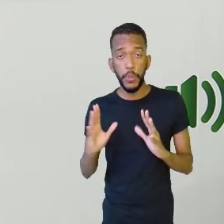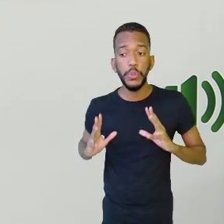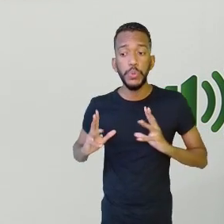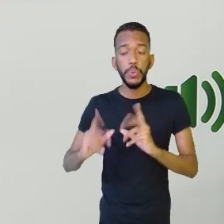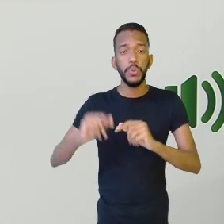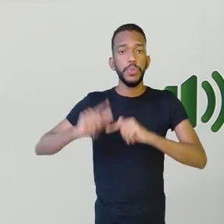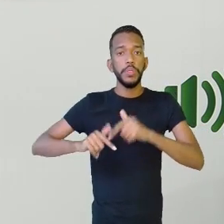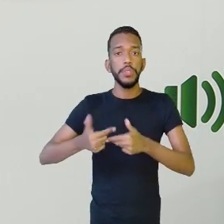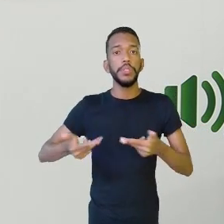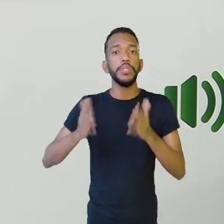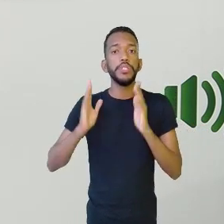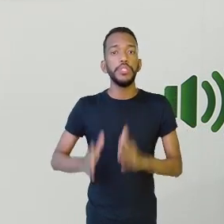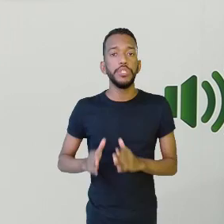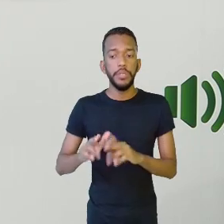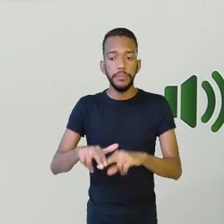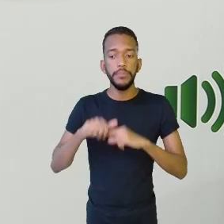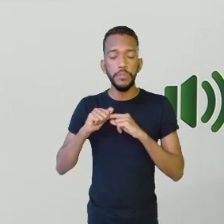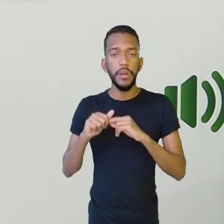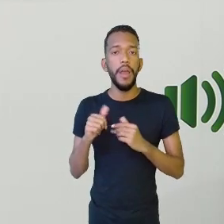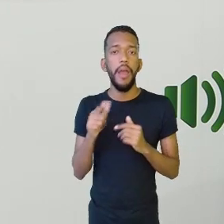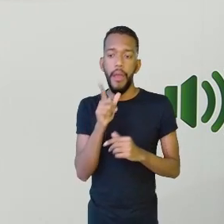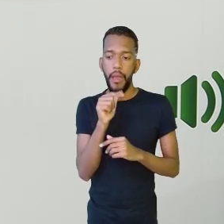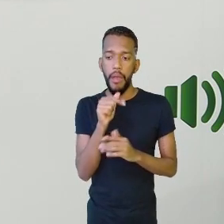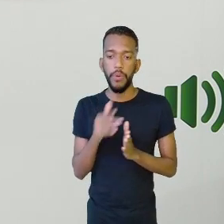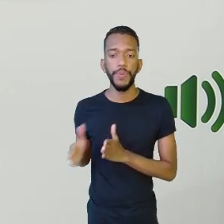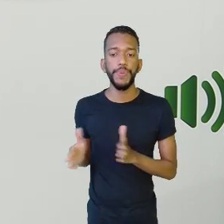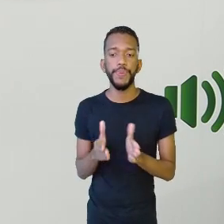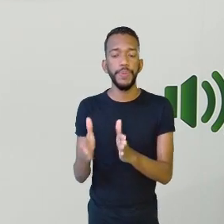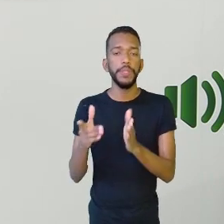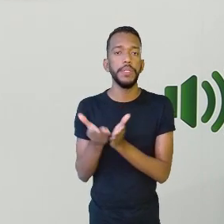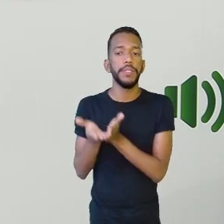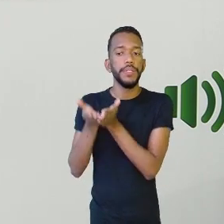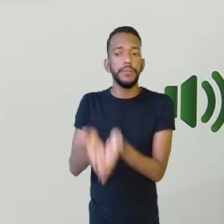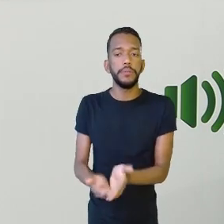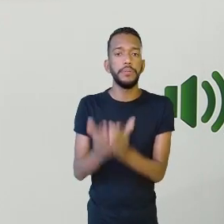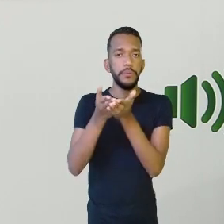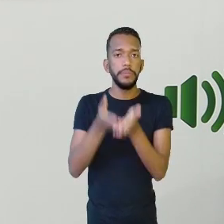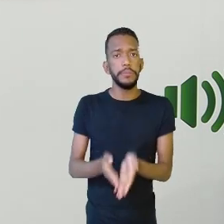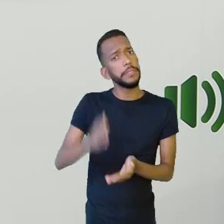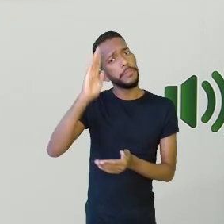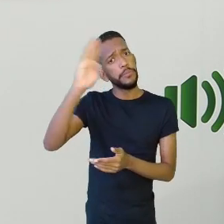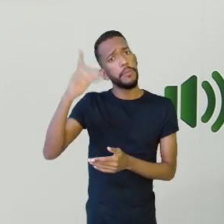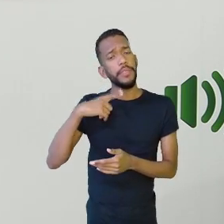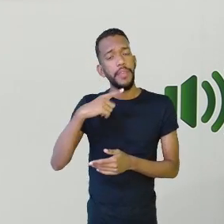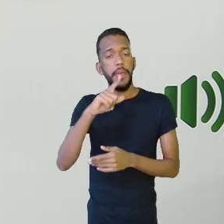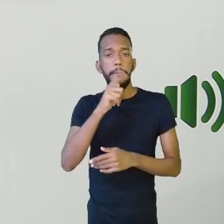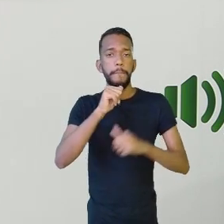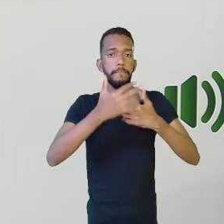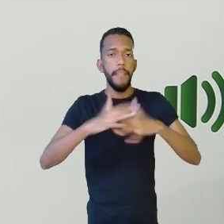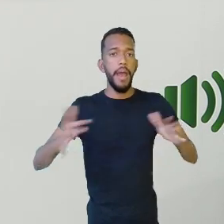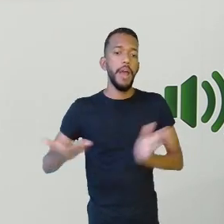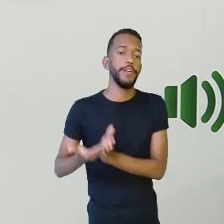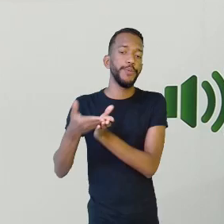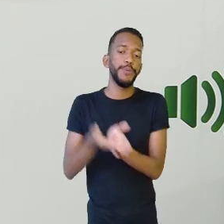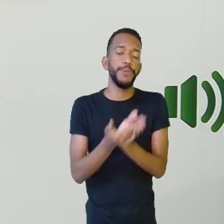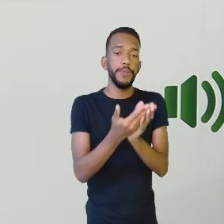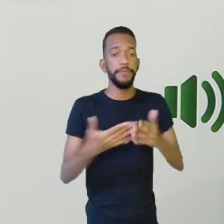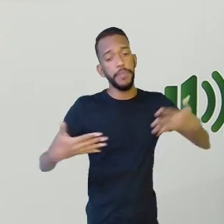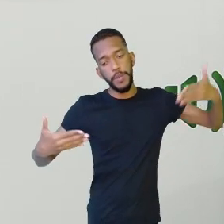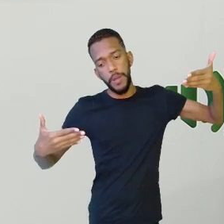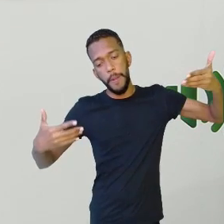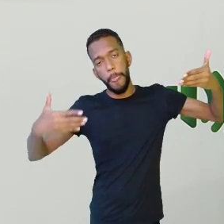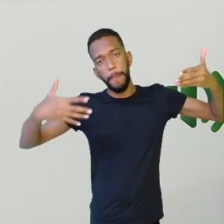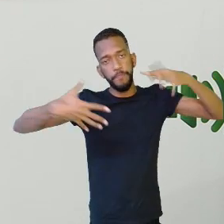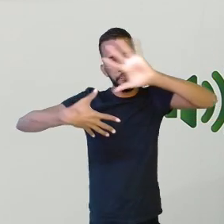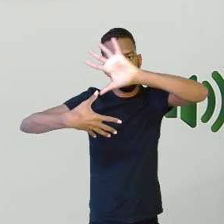eram feitos através das águas e transportes a longa distância, principalmente através dos mares, Recife tinha uma grande